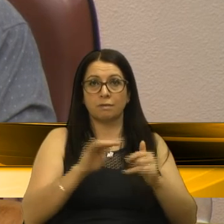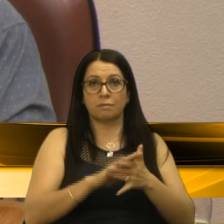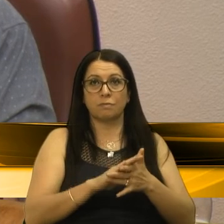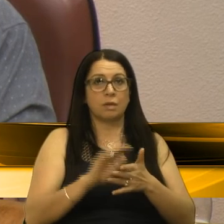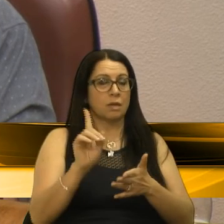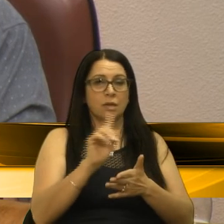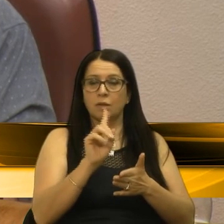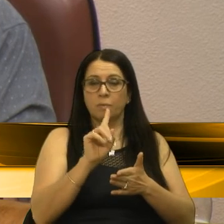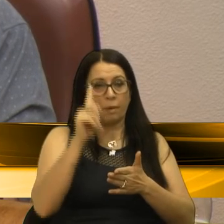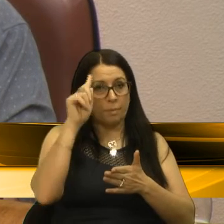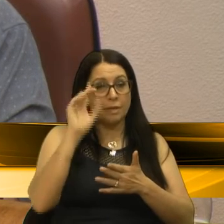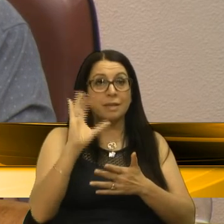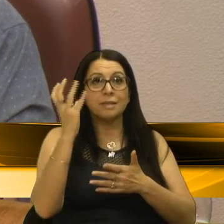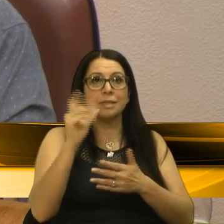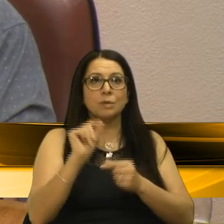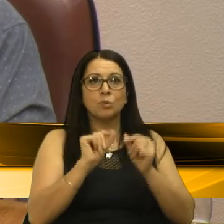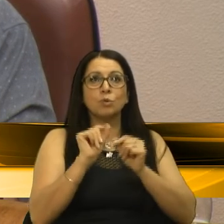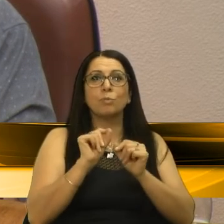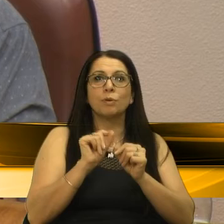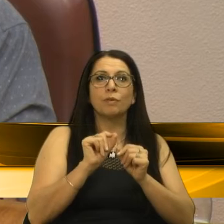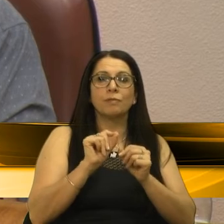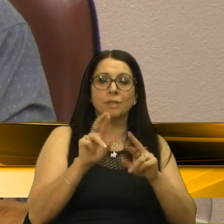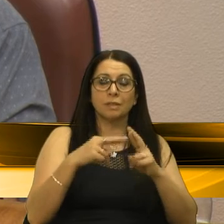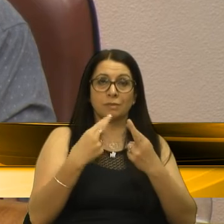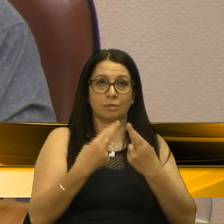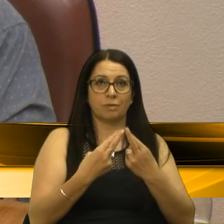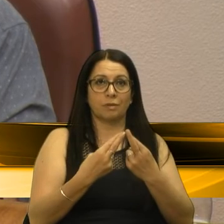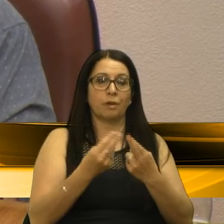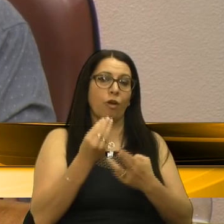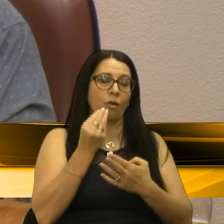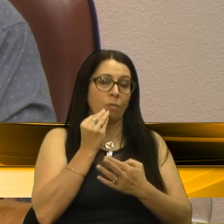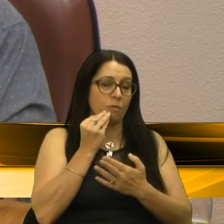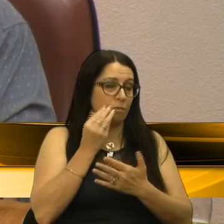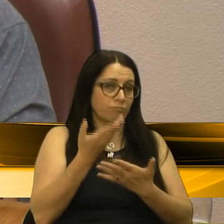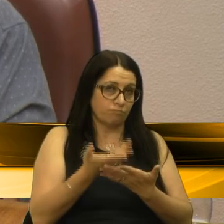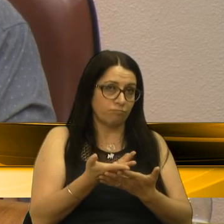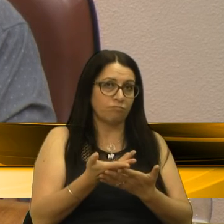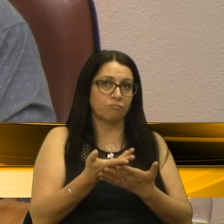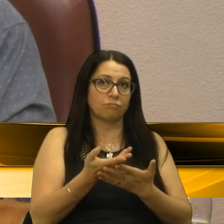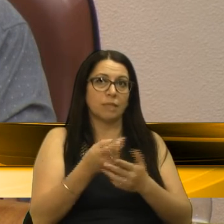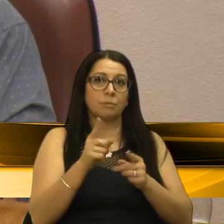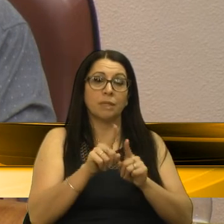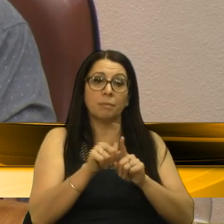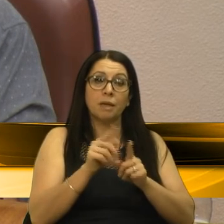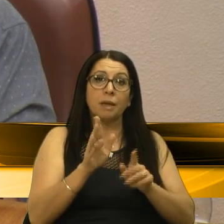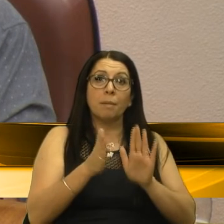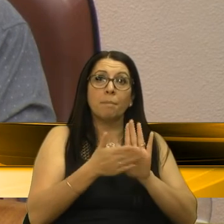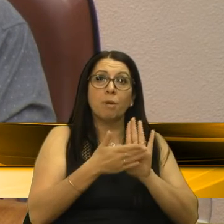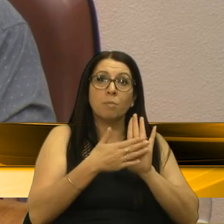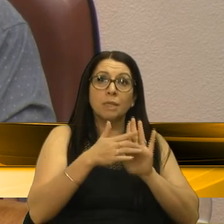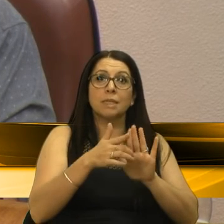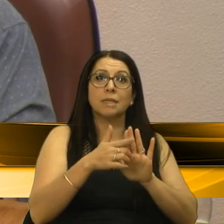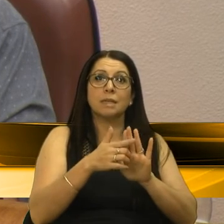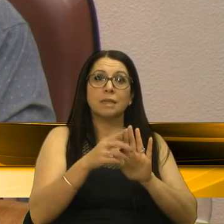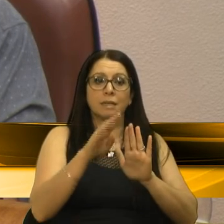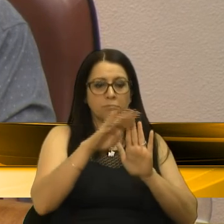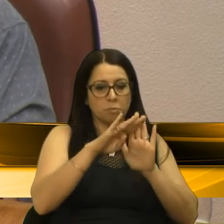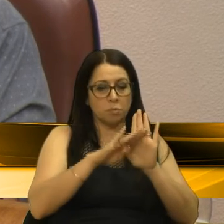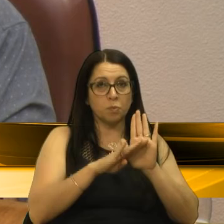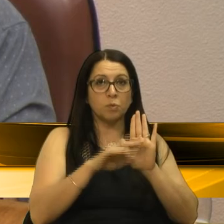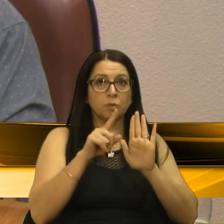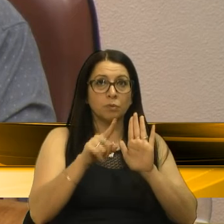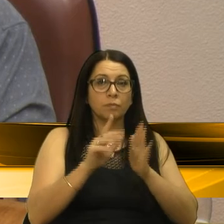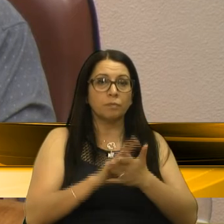e não para decidir sobre a realização da reunião, obviamente, mas para proporcionar a adoção das medidas que